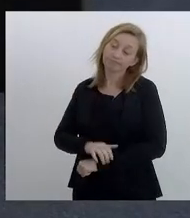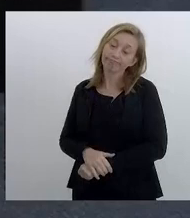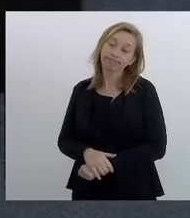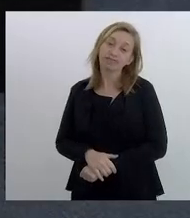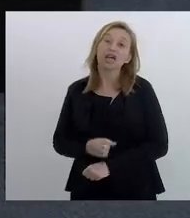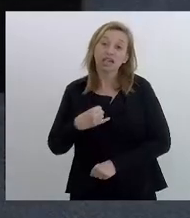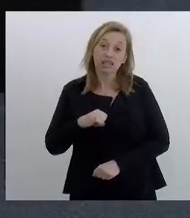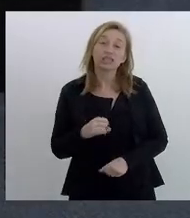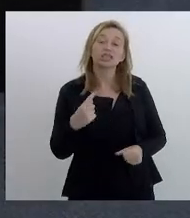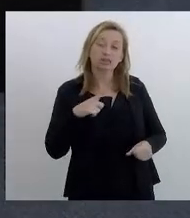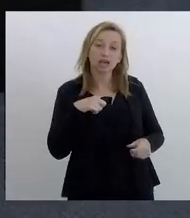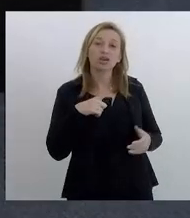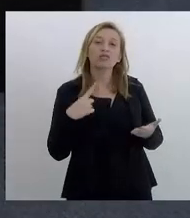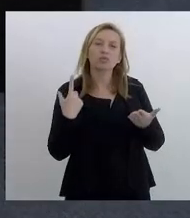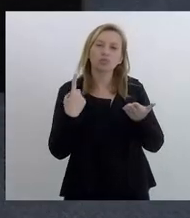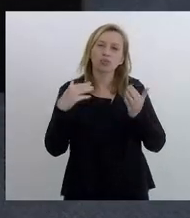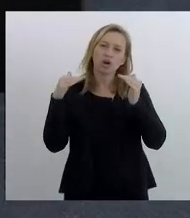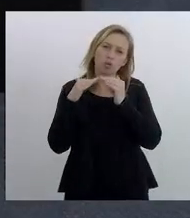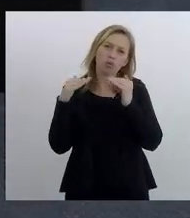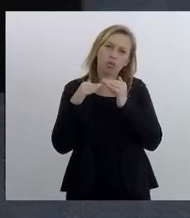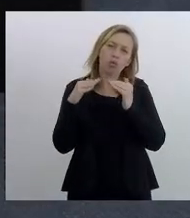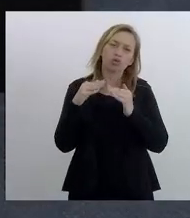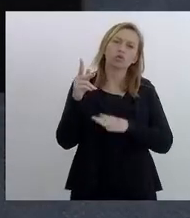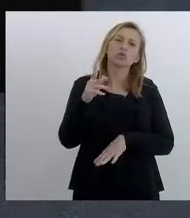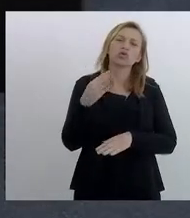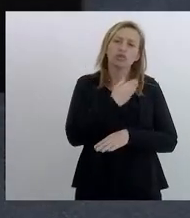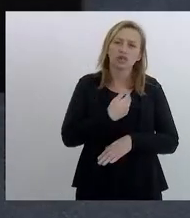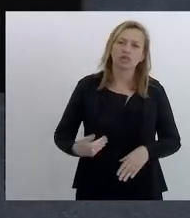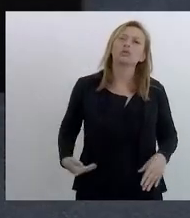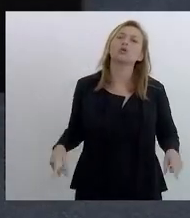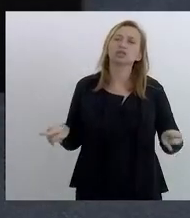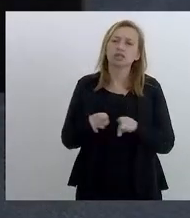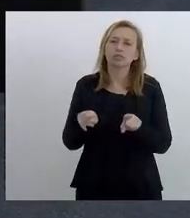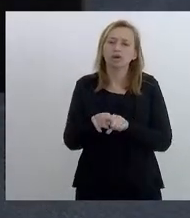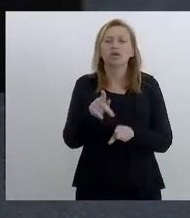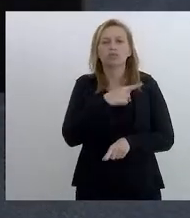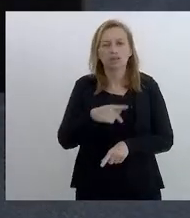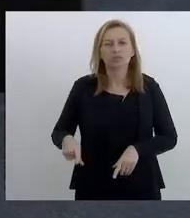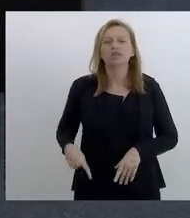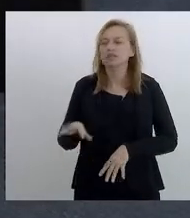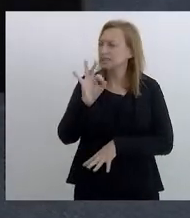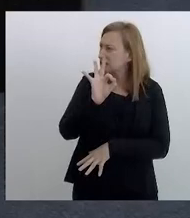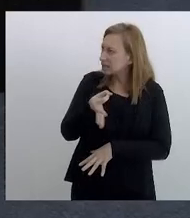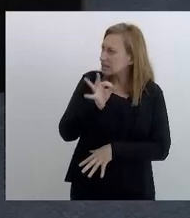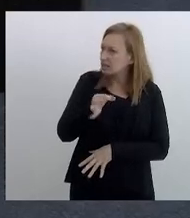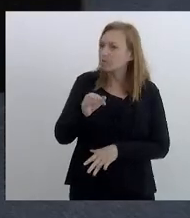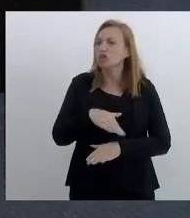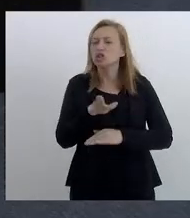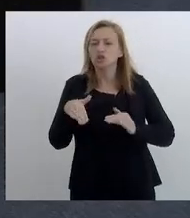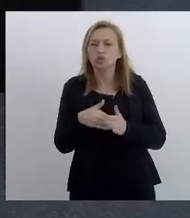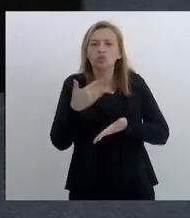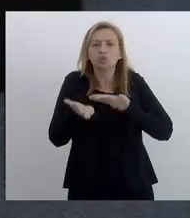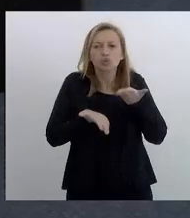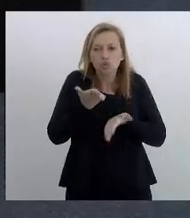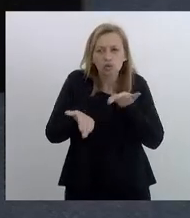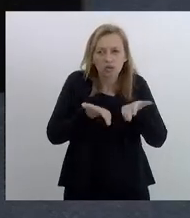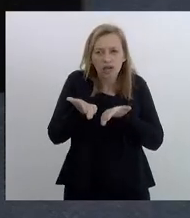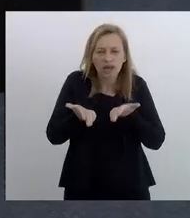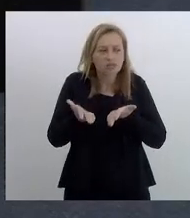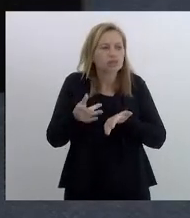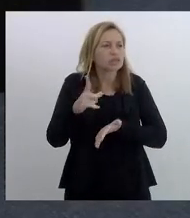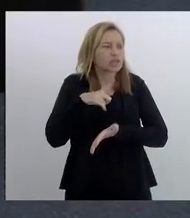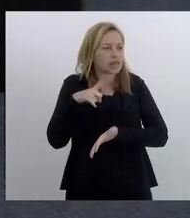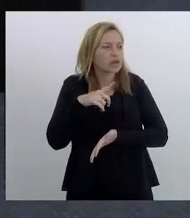se houve esse acordo do governador com o presidente, evidentemente que todos os cuidados serão